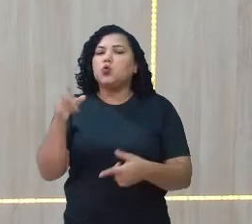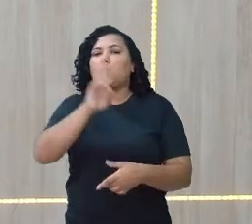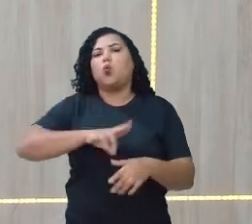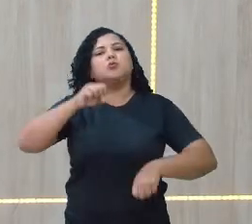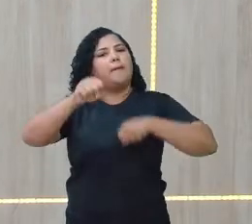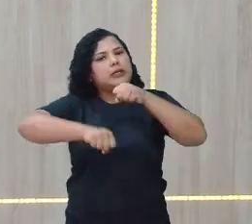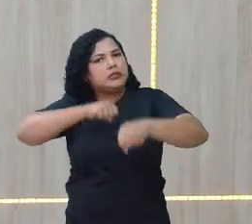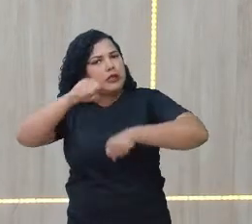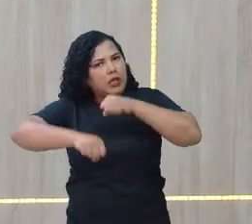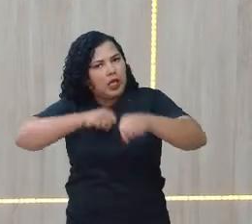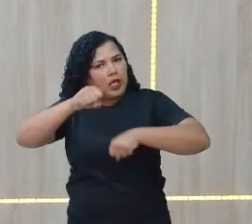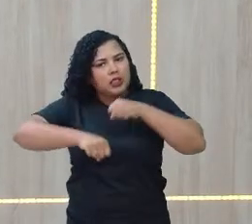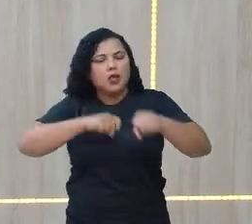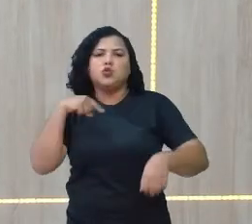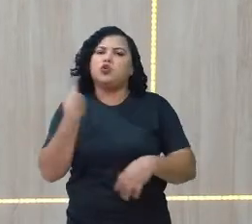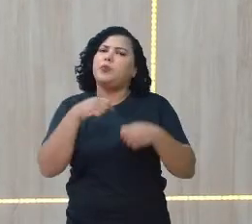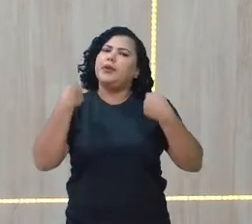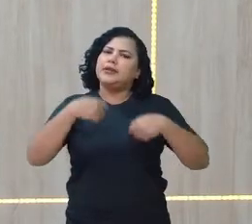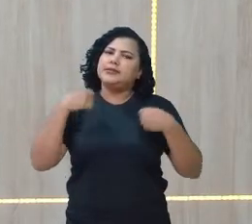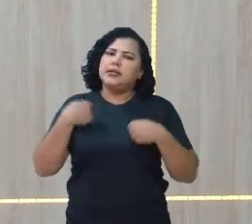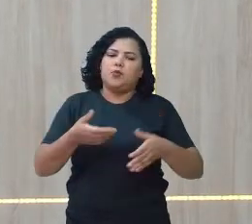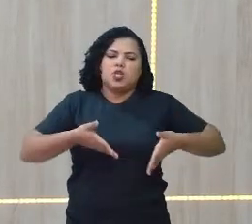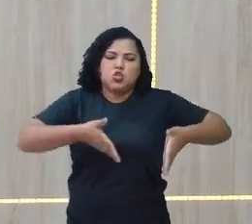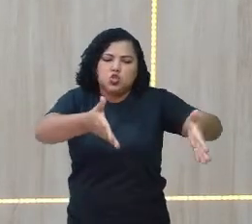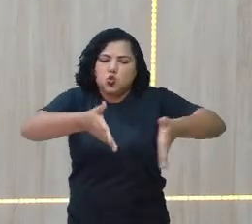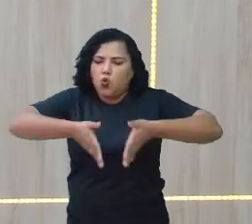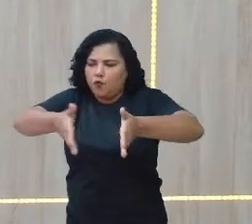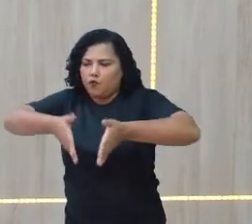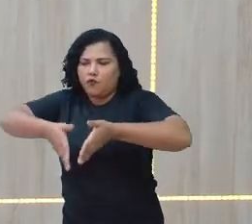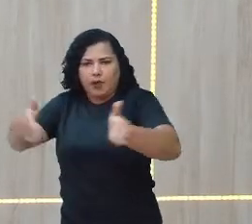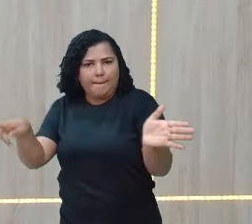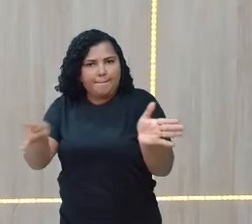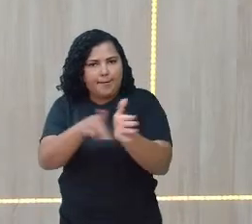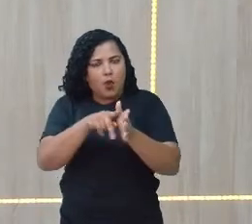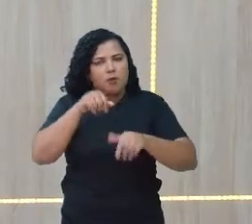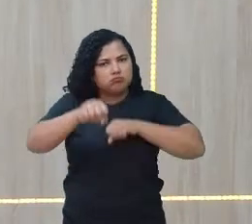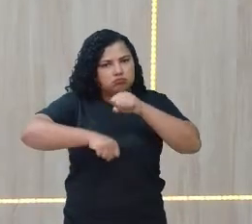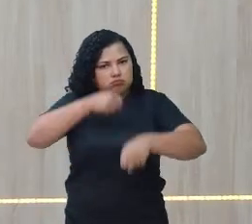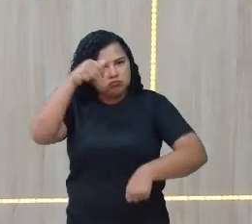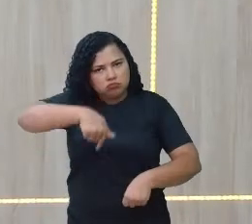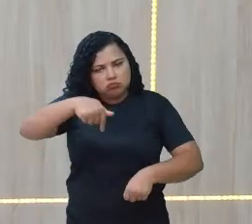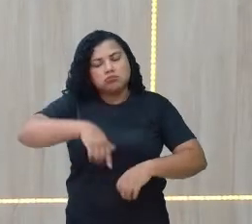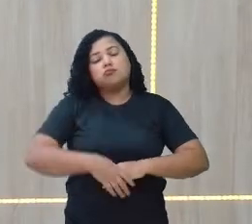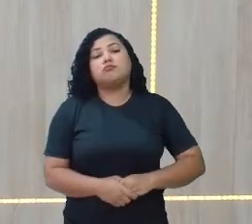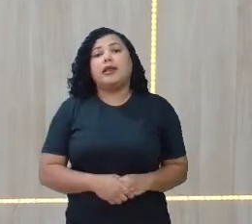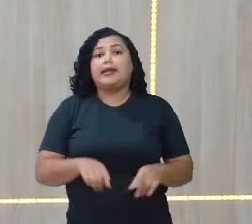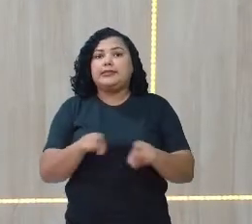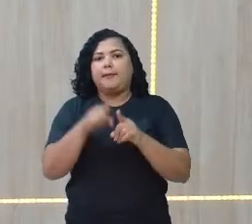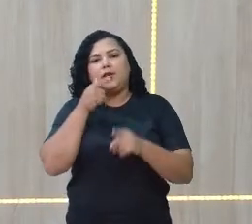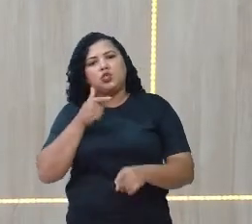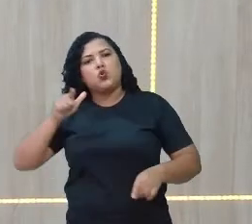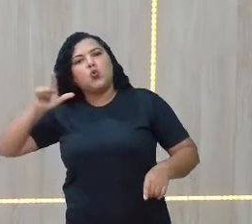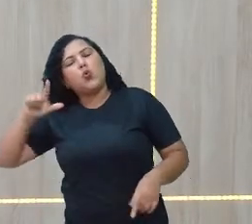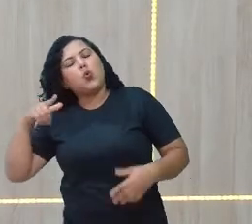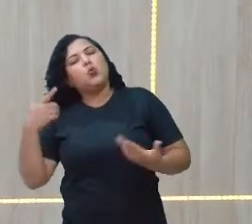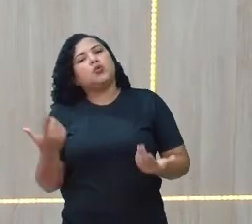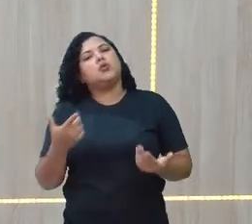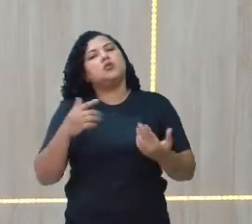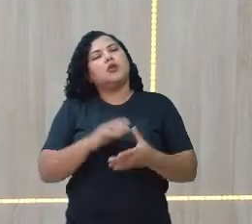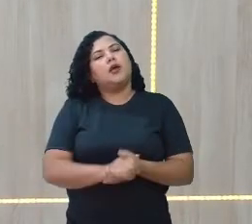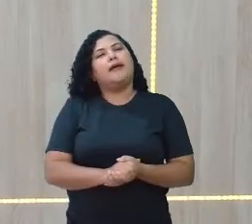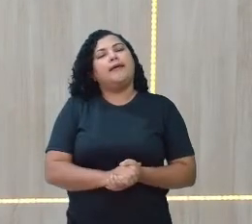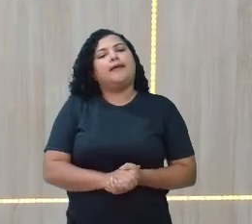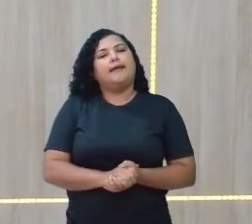uso das bicicletas. A gente precisa de mais ciclovia para isso, né? E também de outros meios, de outras